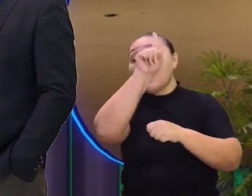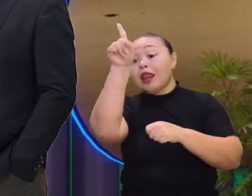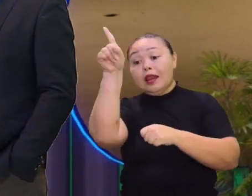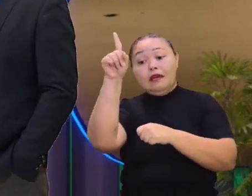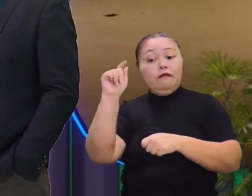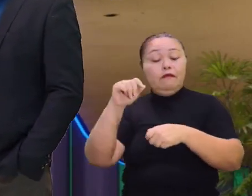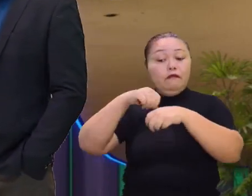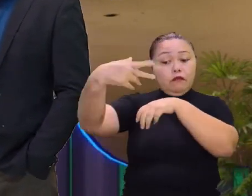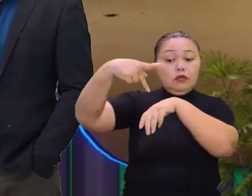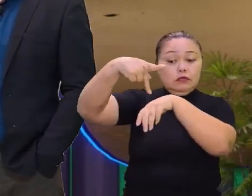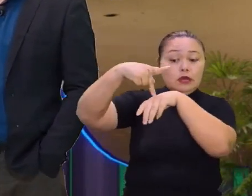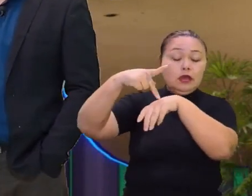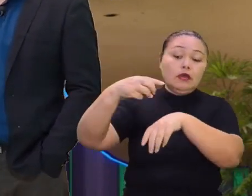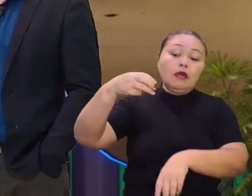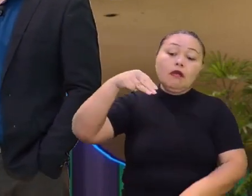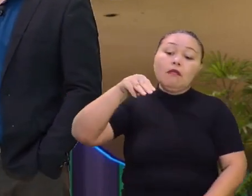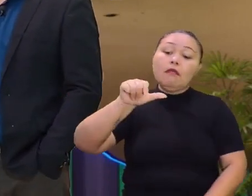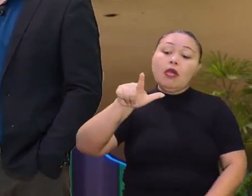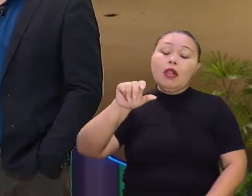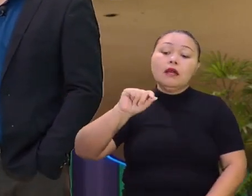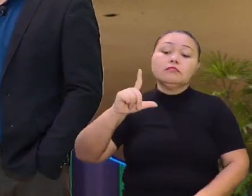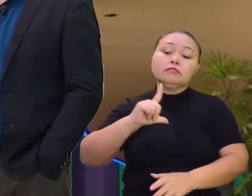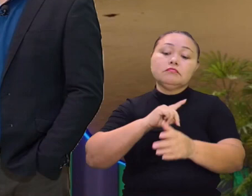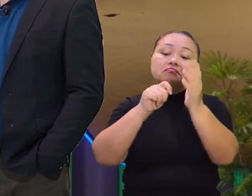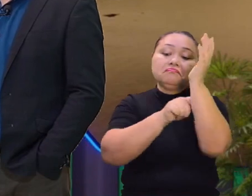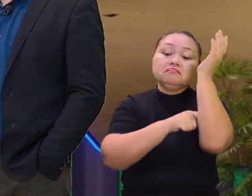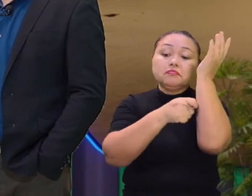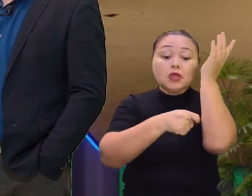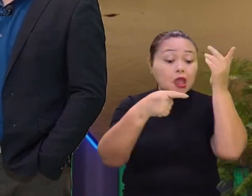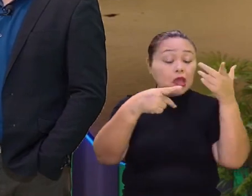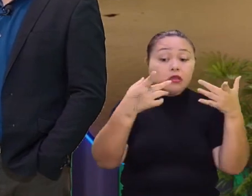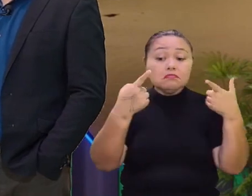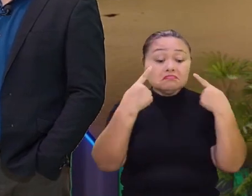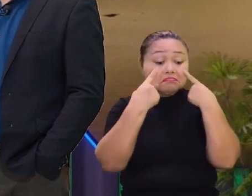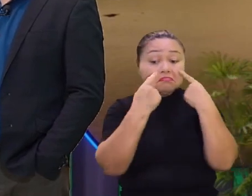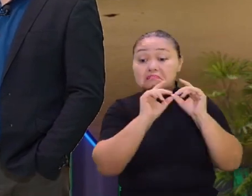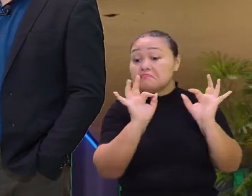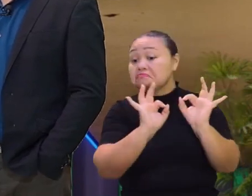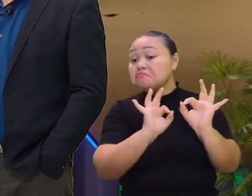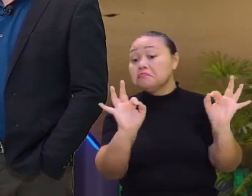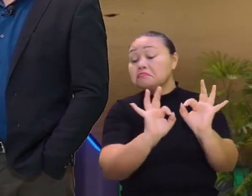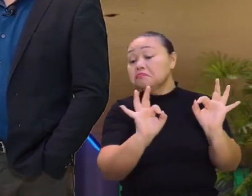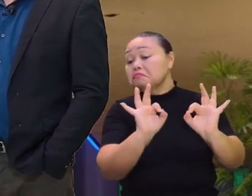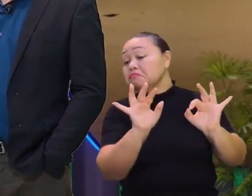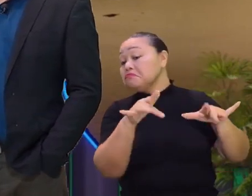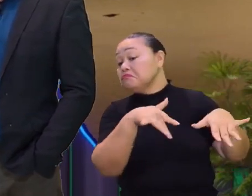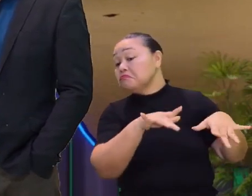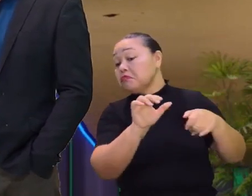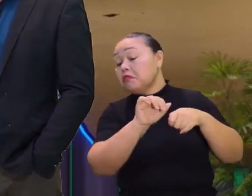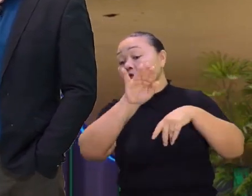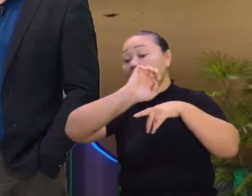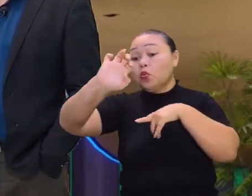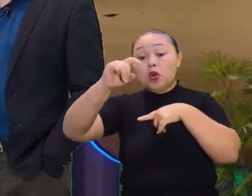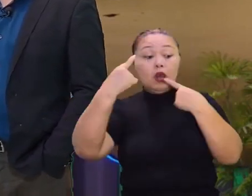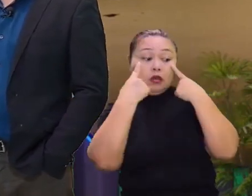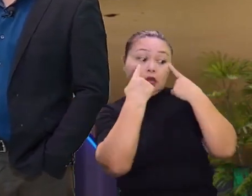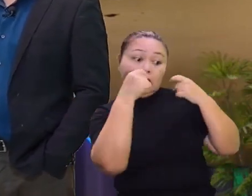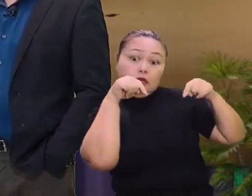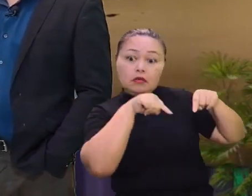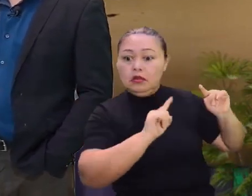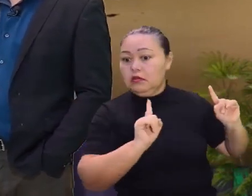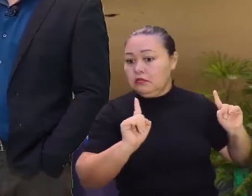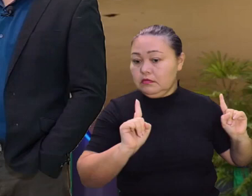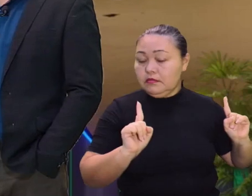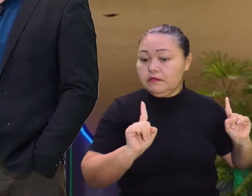lá. E aqui vai começar a ter desinteresse. Vão começar a ter desinteresse. Os europeus não vão mais se interessar por